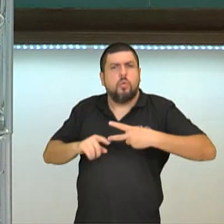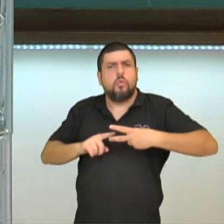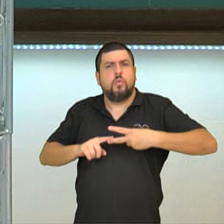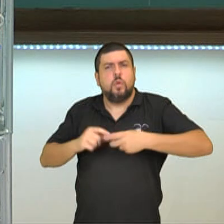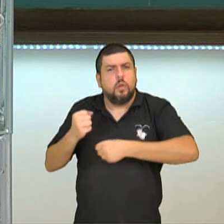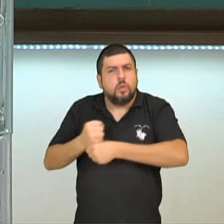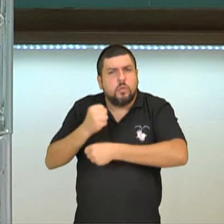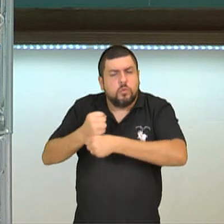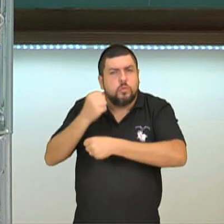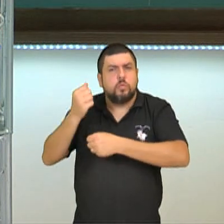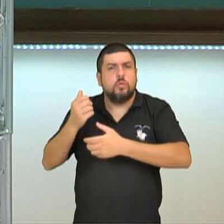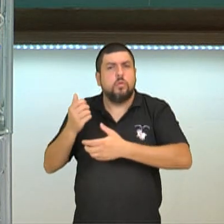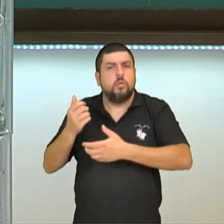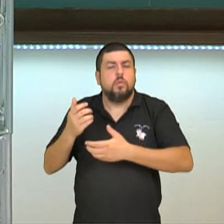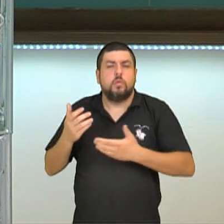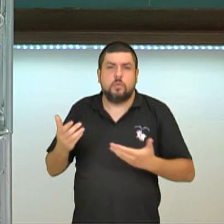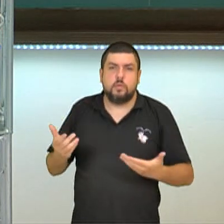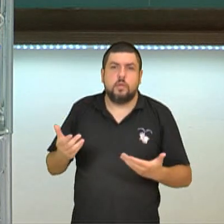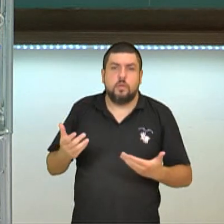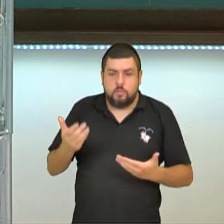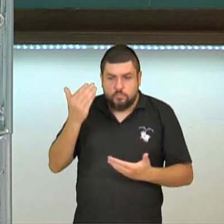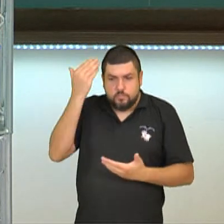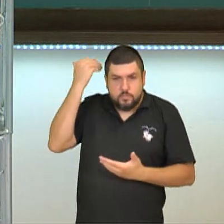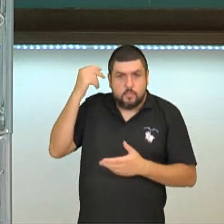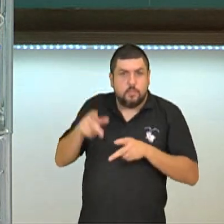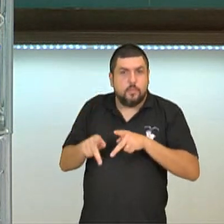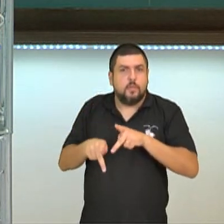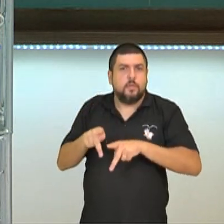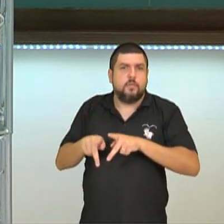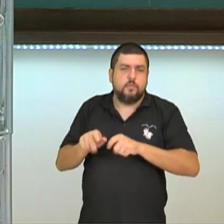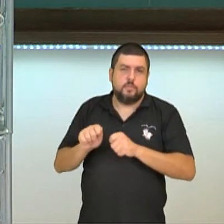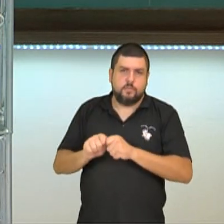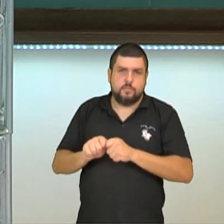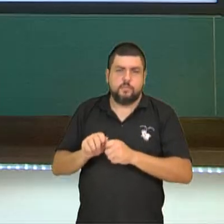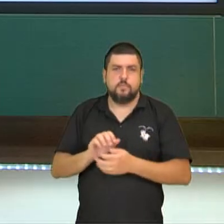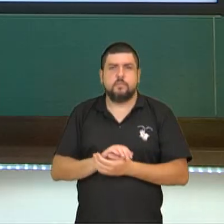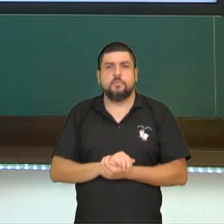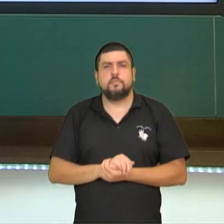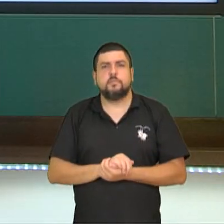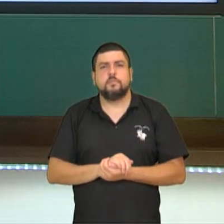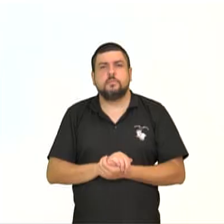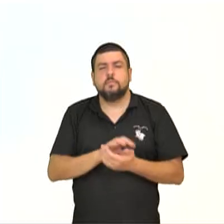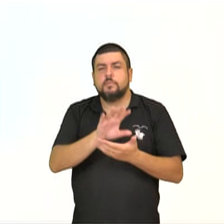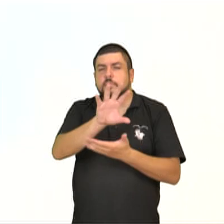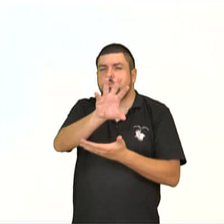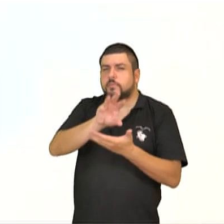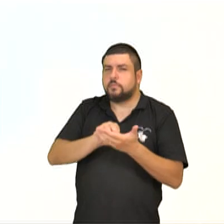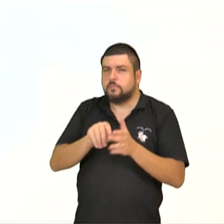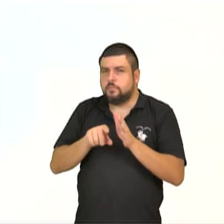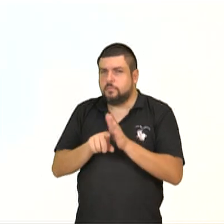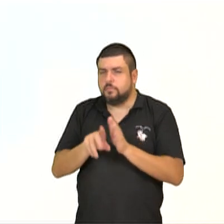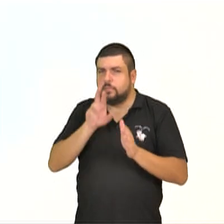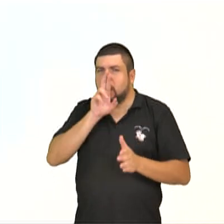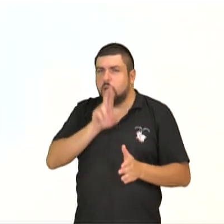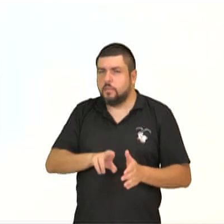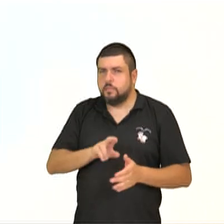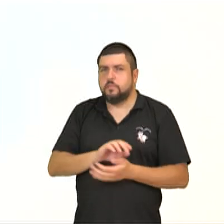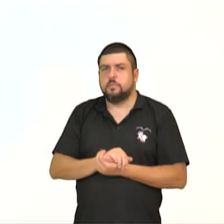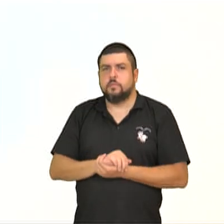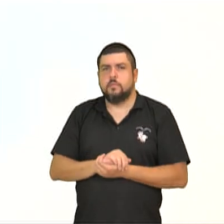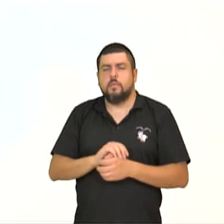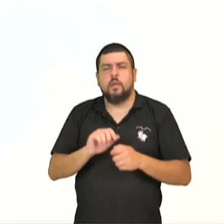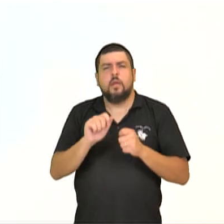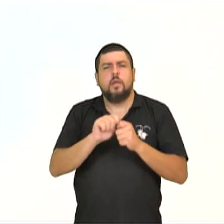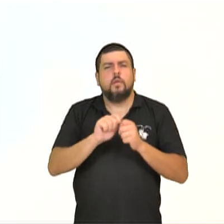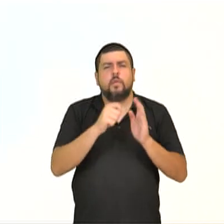núbios ou os egípcios ou as civilizações da antiguidade tivessem a função. Copie a pergunta em seu caderno e responda. Faça um texto